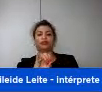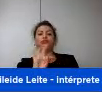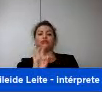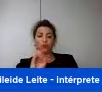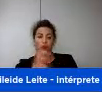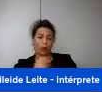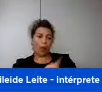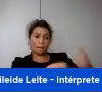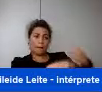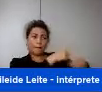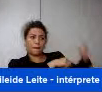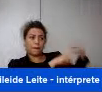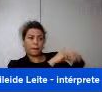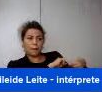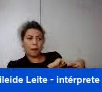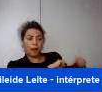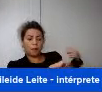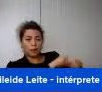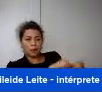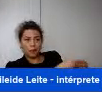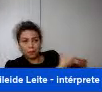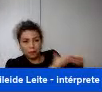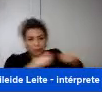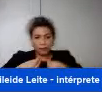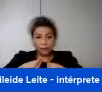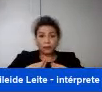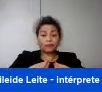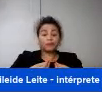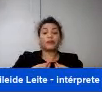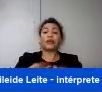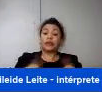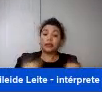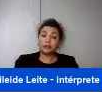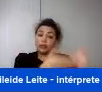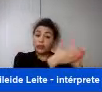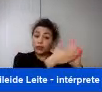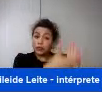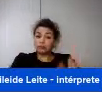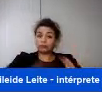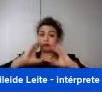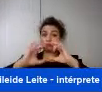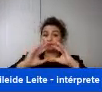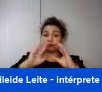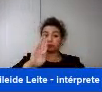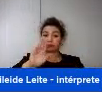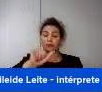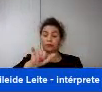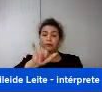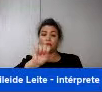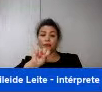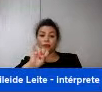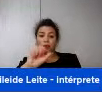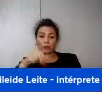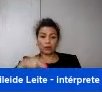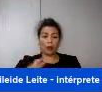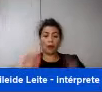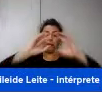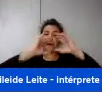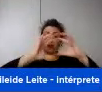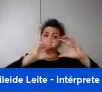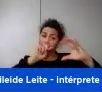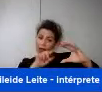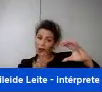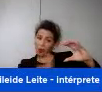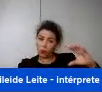dos meus ancestrais. Né. Então, a proposta do cérebro bayesiano é que o cérebro ele